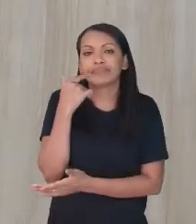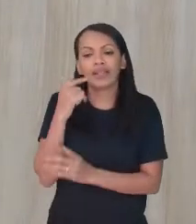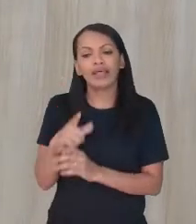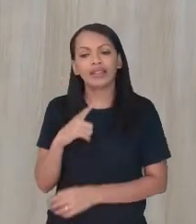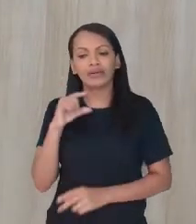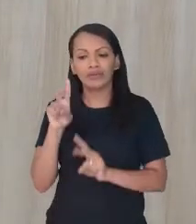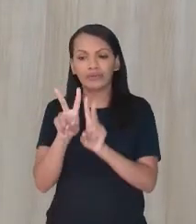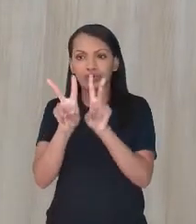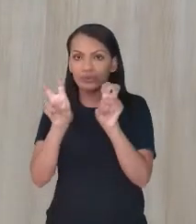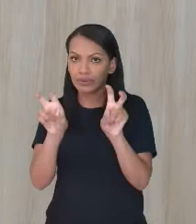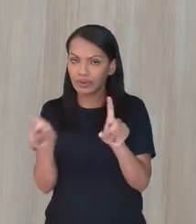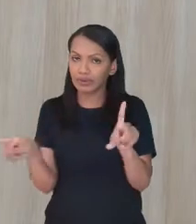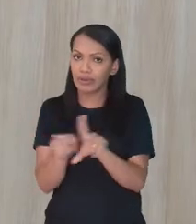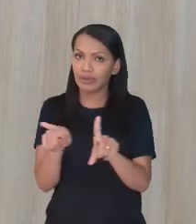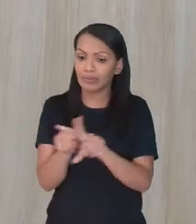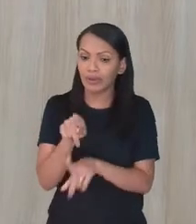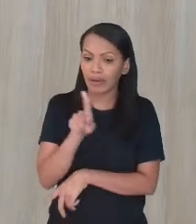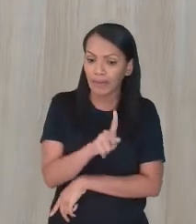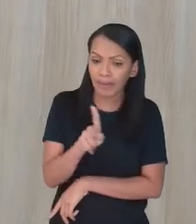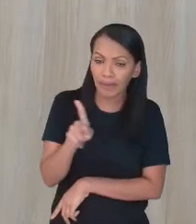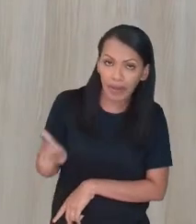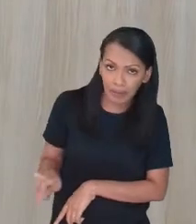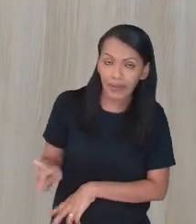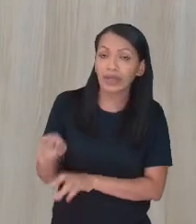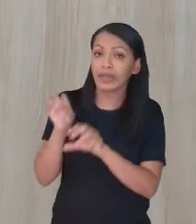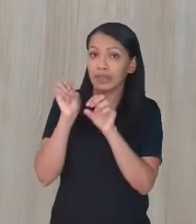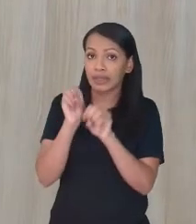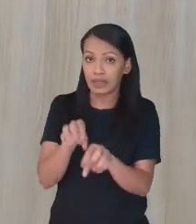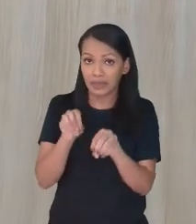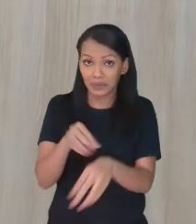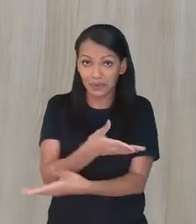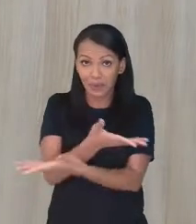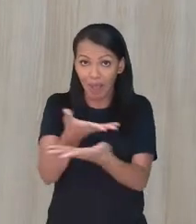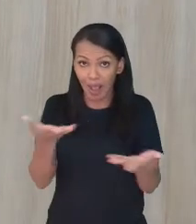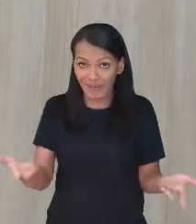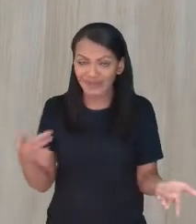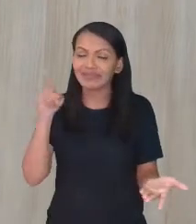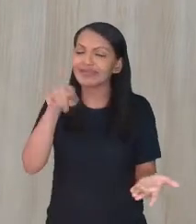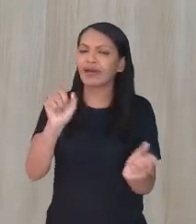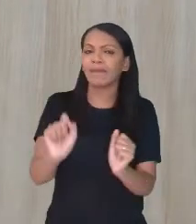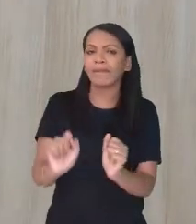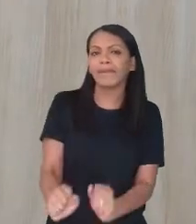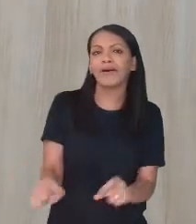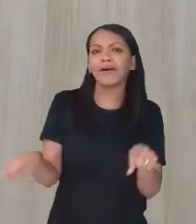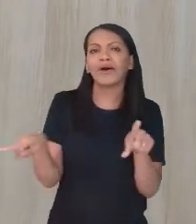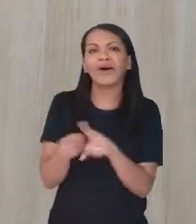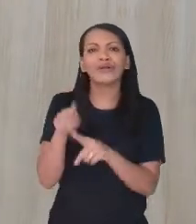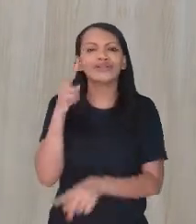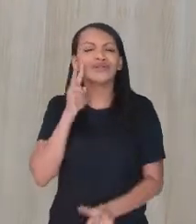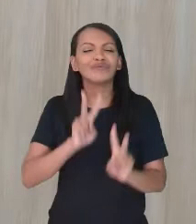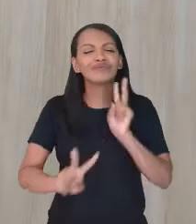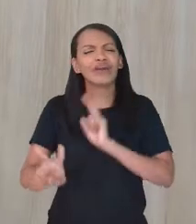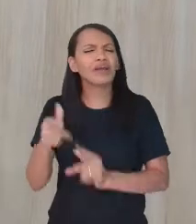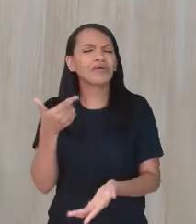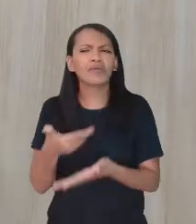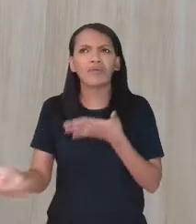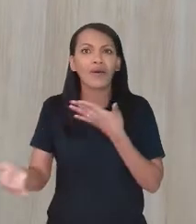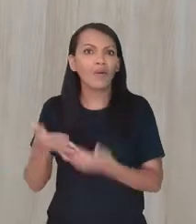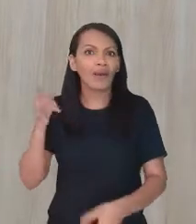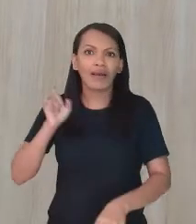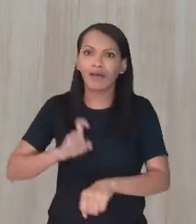tema da aula e os professores que lecionaram aquela aula para você. Então você pode ir lá, revisar a hora que você